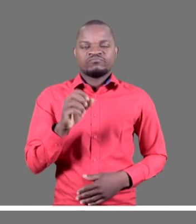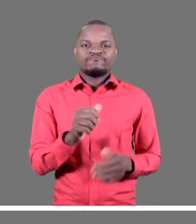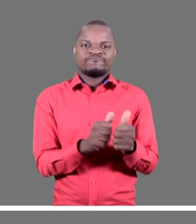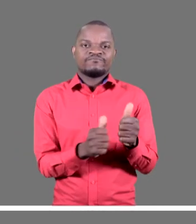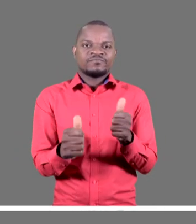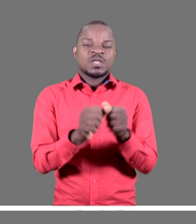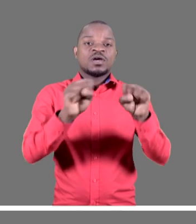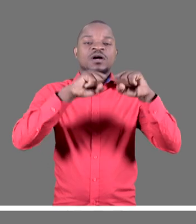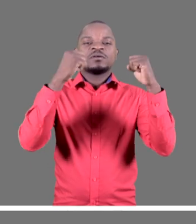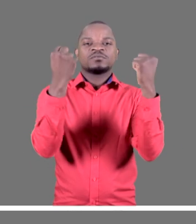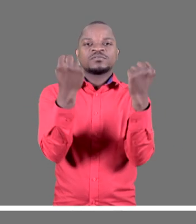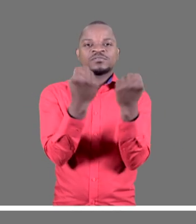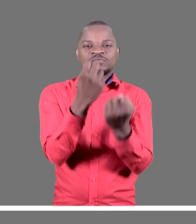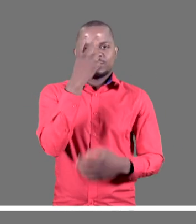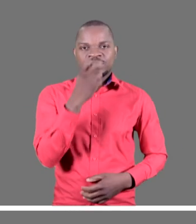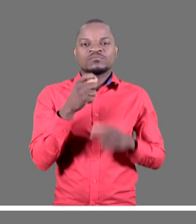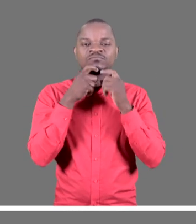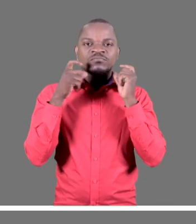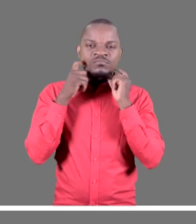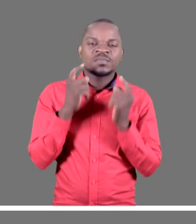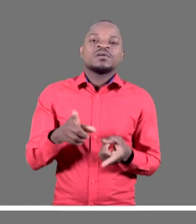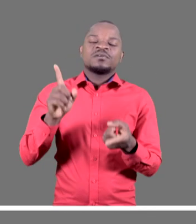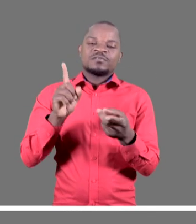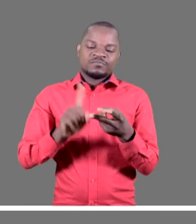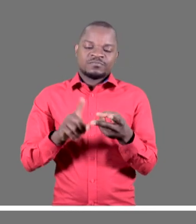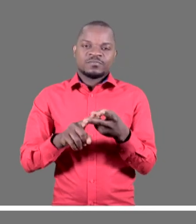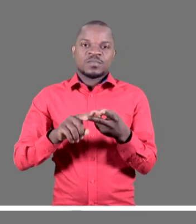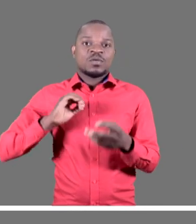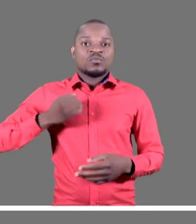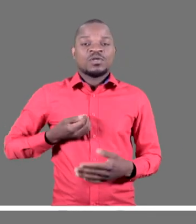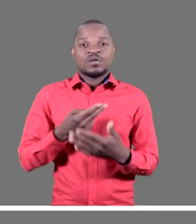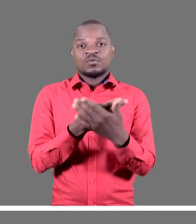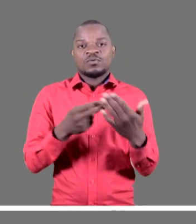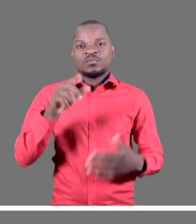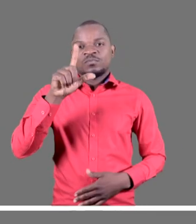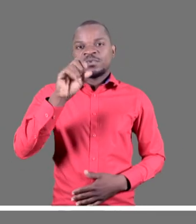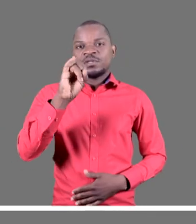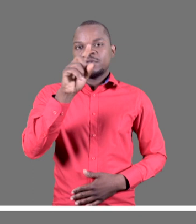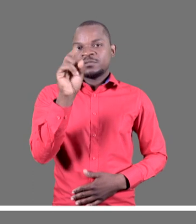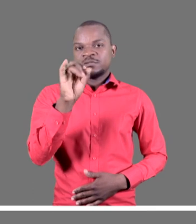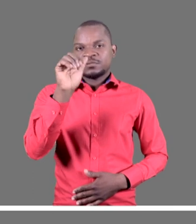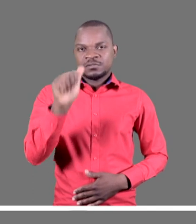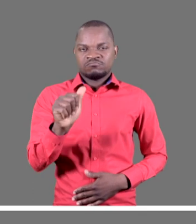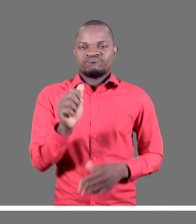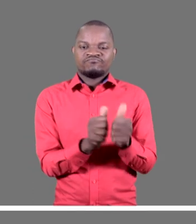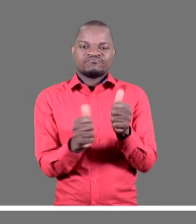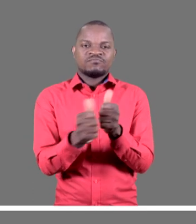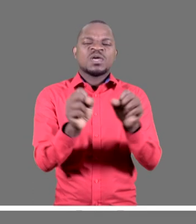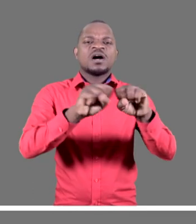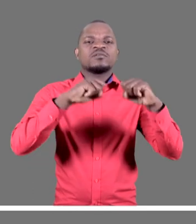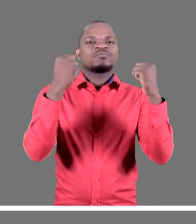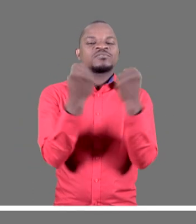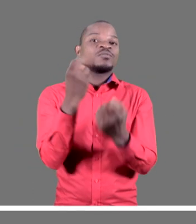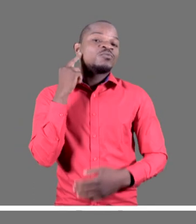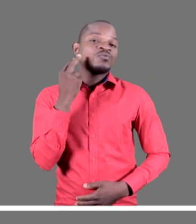Matim, que apresenta a Associação dos Surdos de Moçambique. Farida, o Dia Internacional da Pessoa com